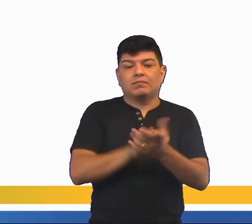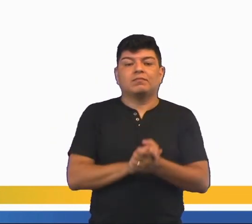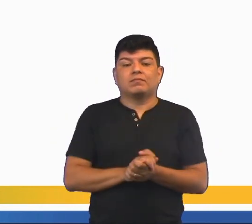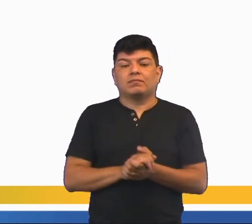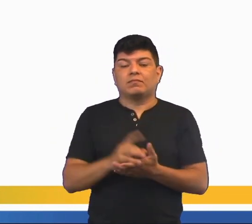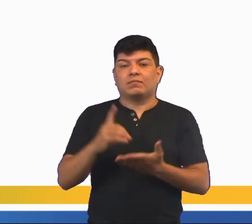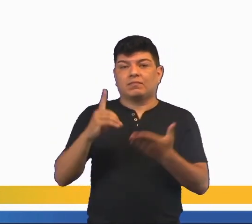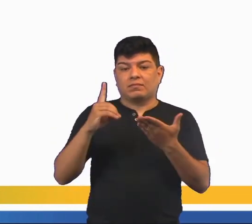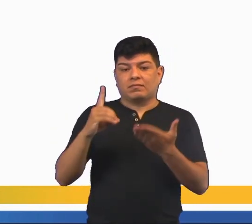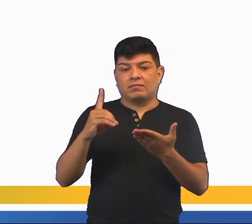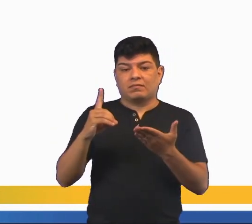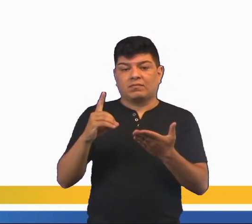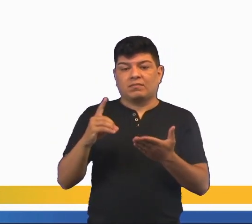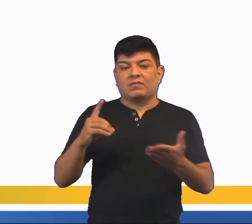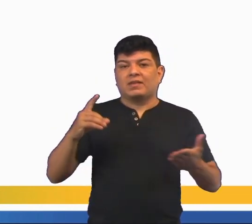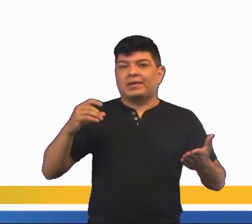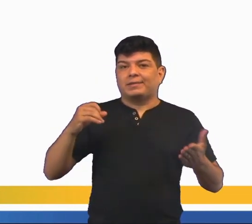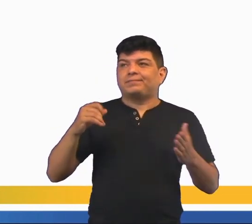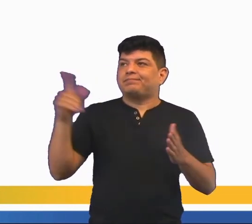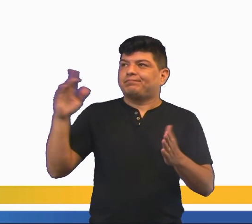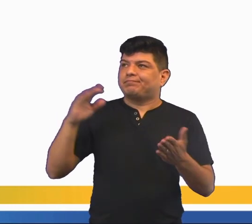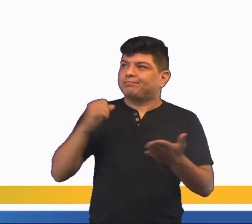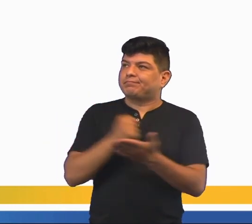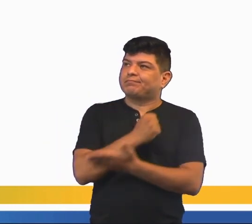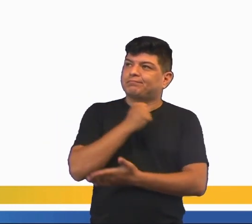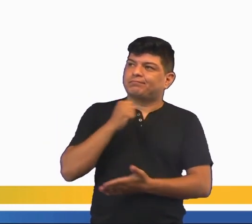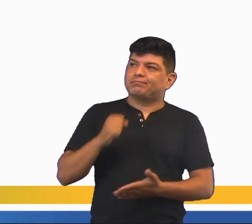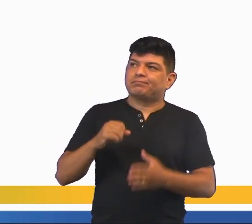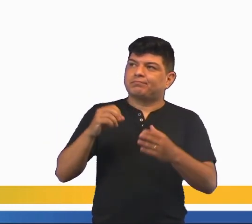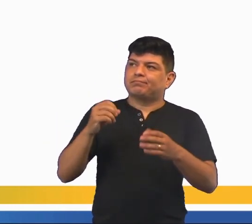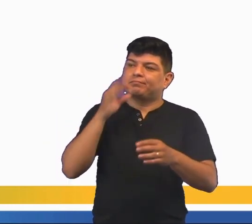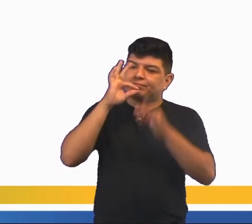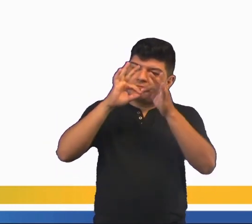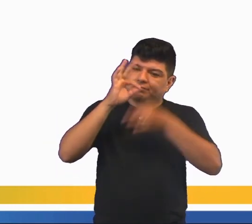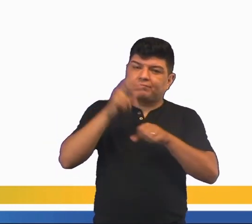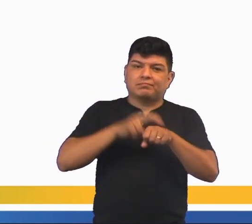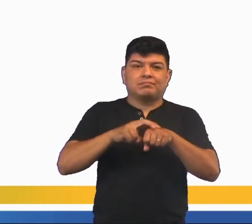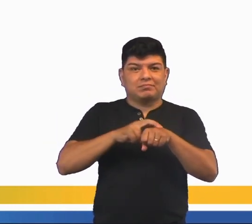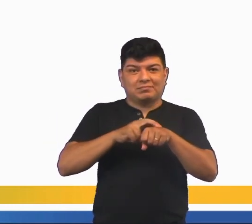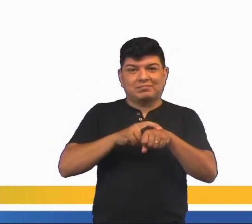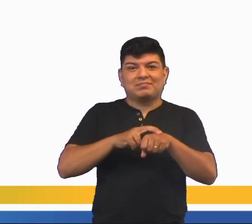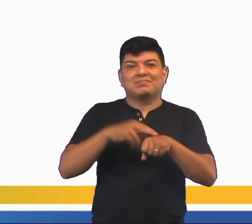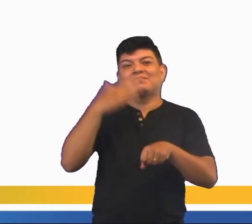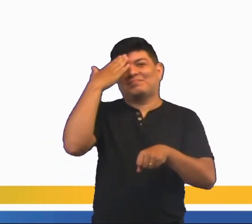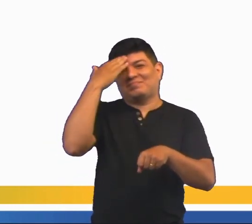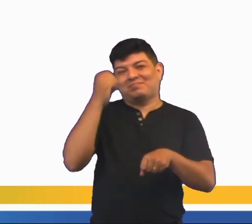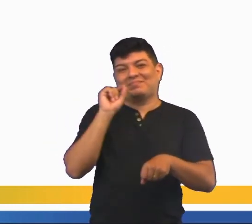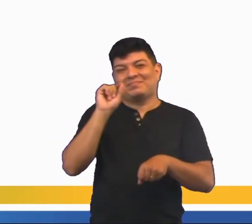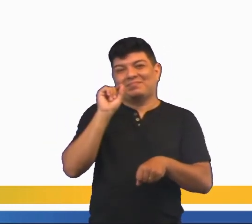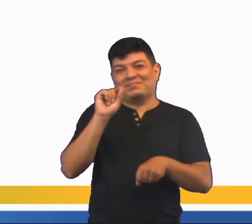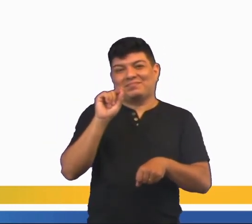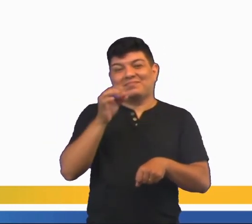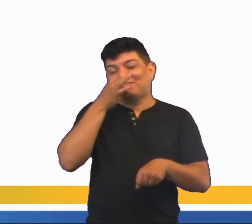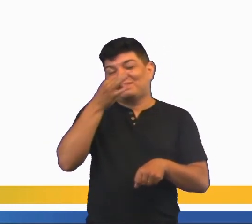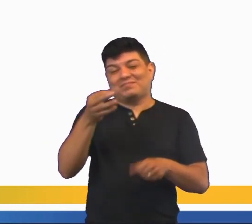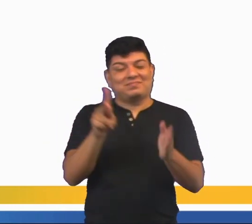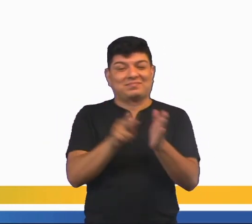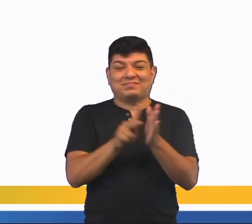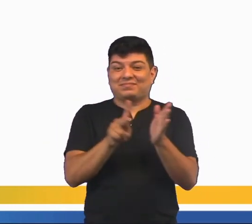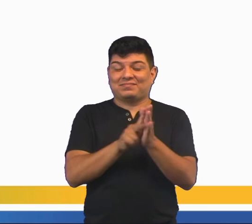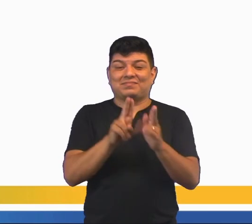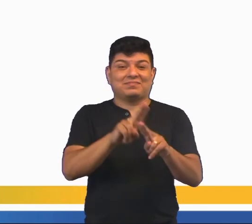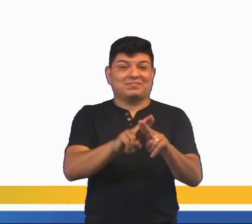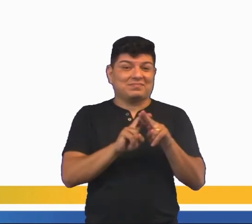fato. Na D, aposto que estas uvas estão verdes. Então, aqui a gente sabe que foi onde ela deu a opinião